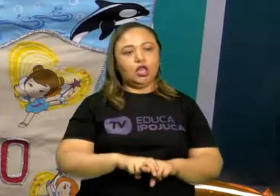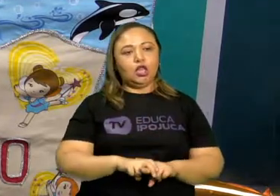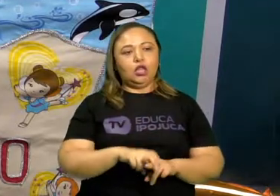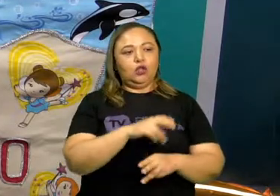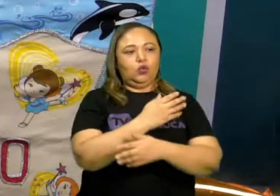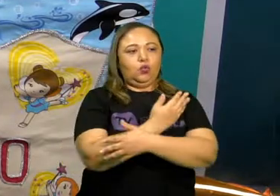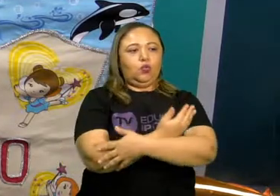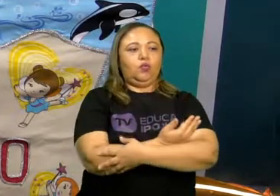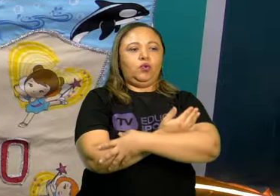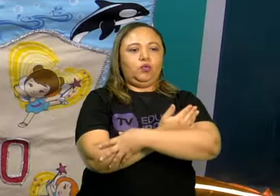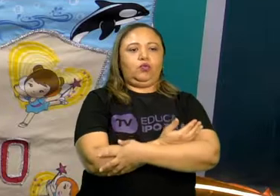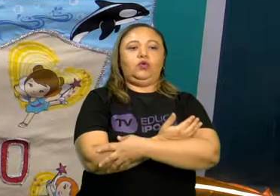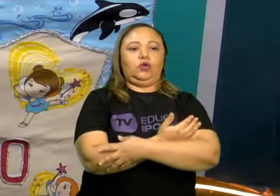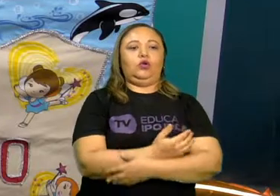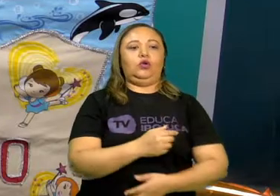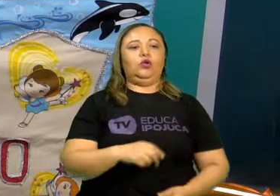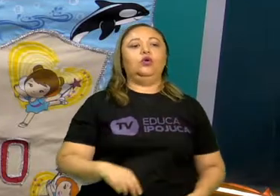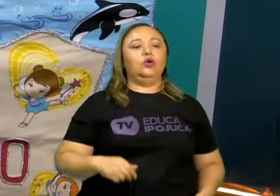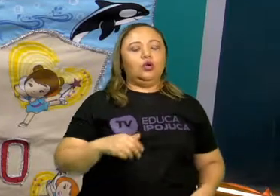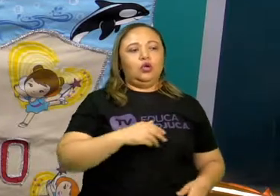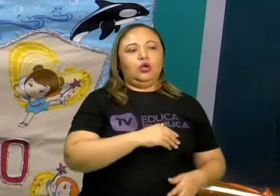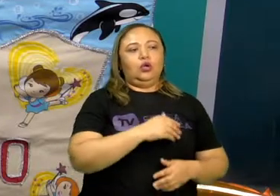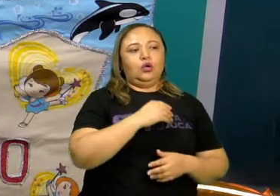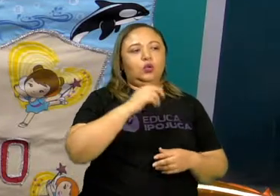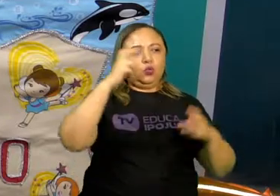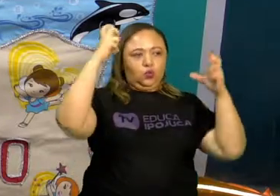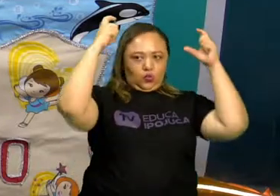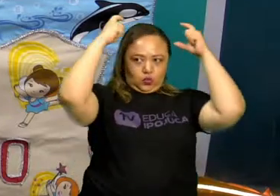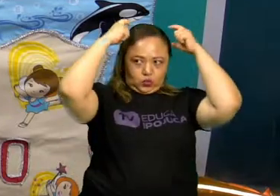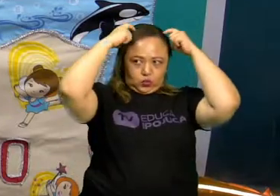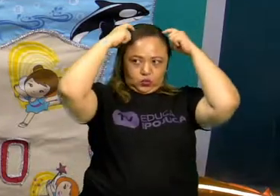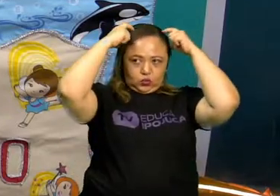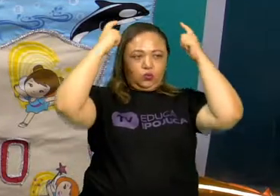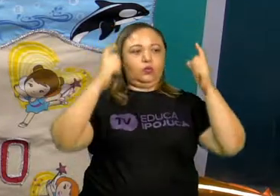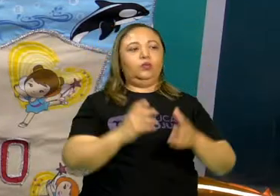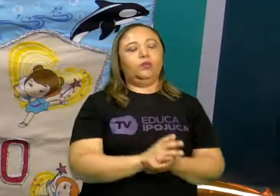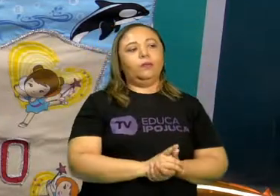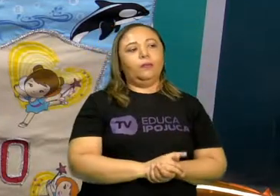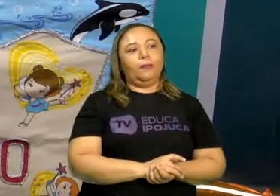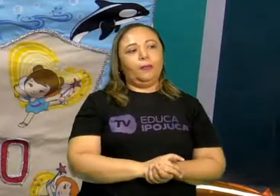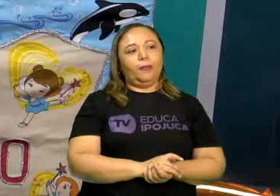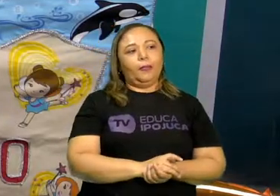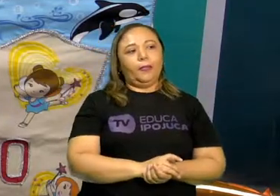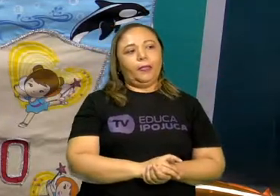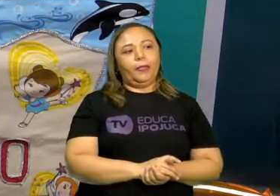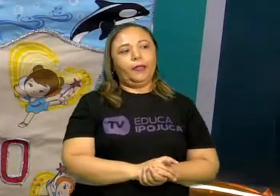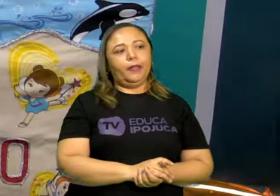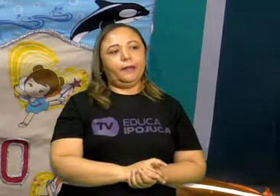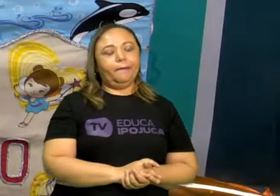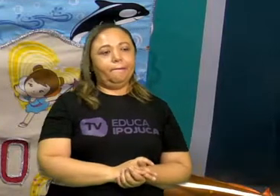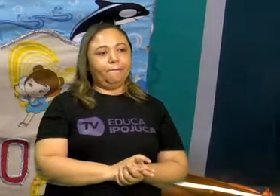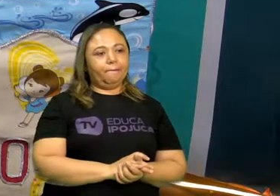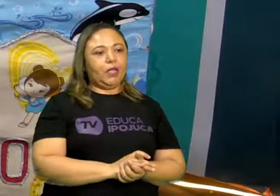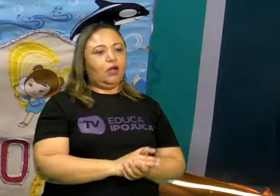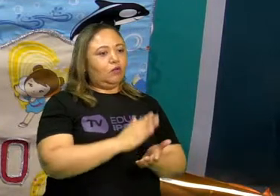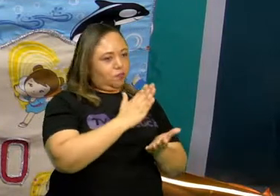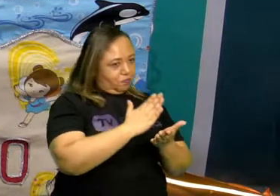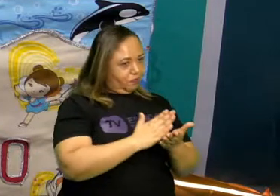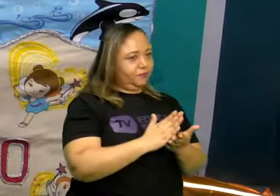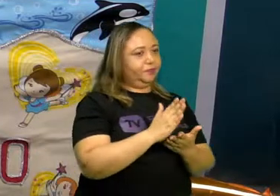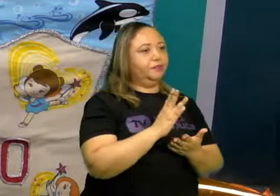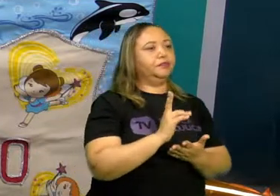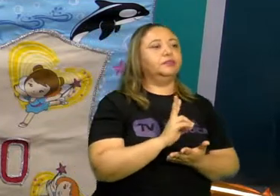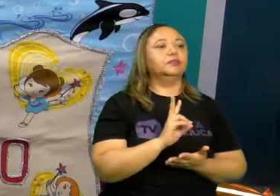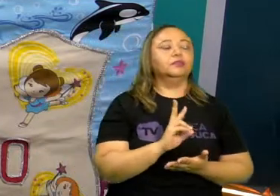do bebê urso. Tu estás com muito sono hoje, hein, Leiturinha? Mas vamos pra nossa história,